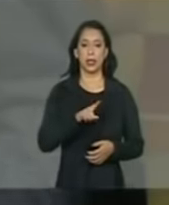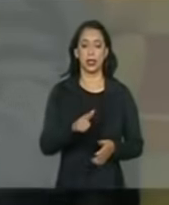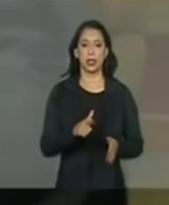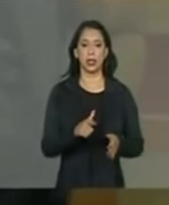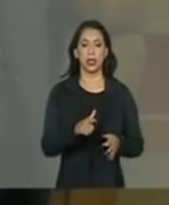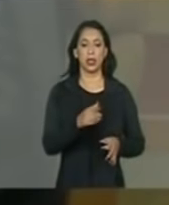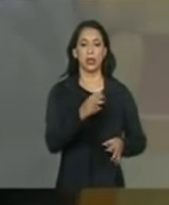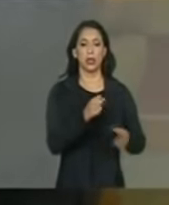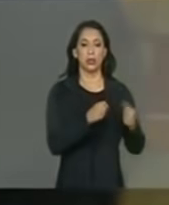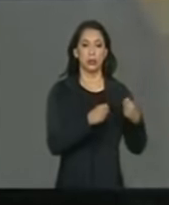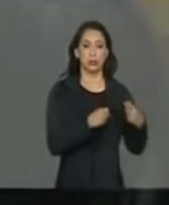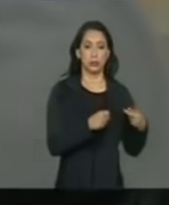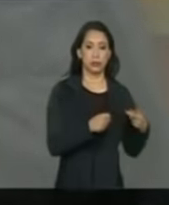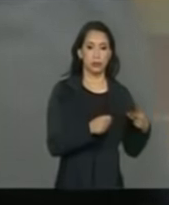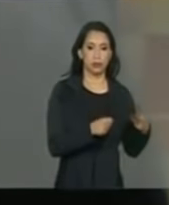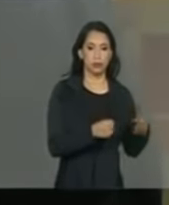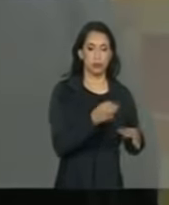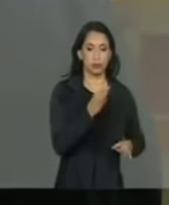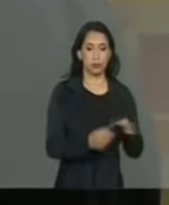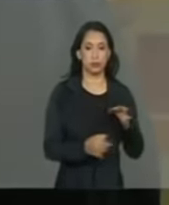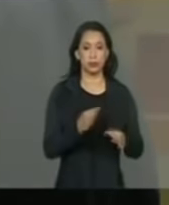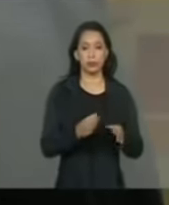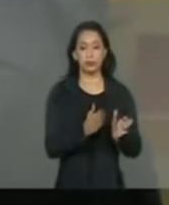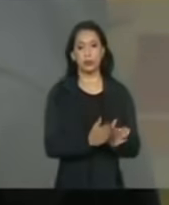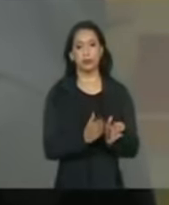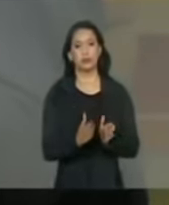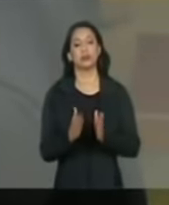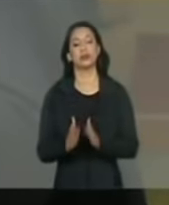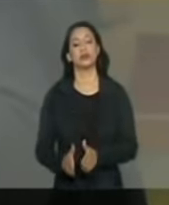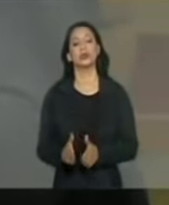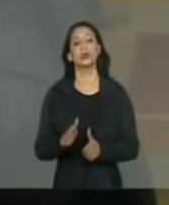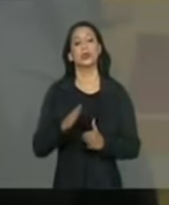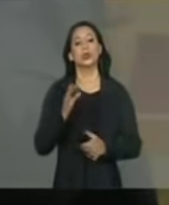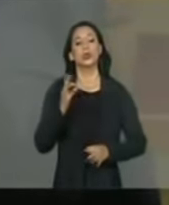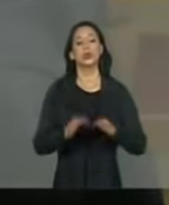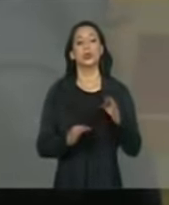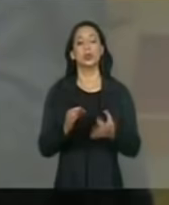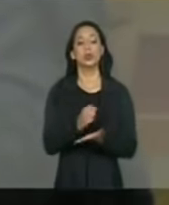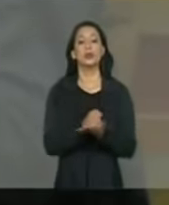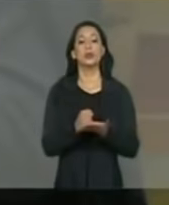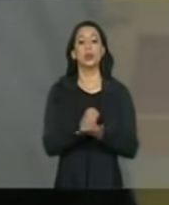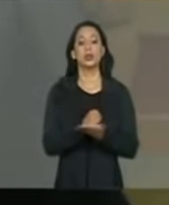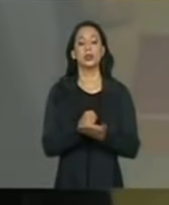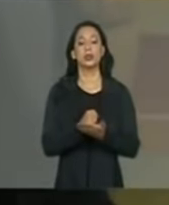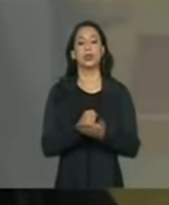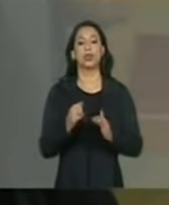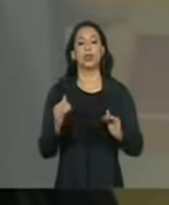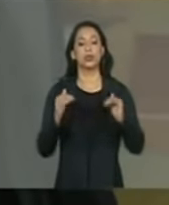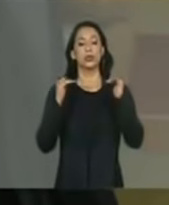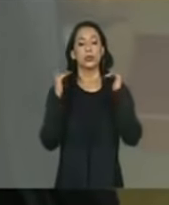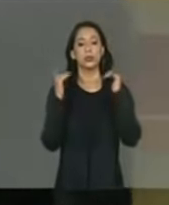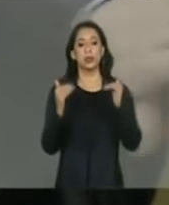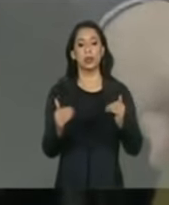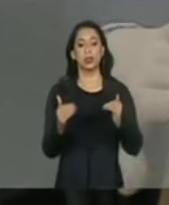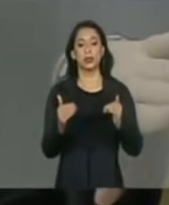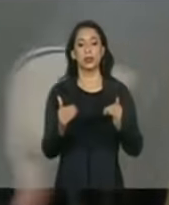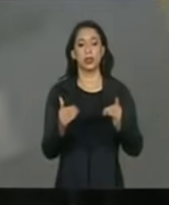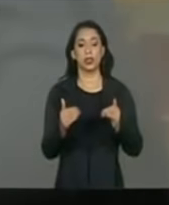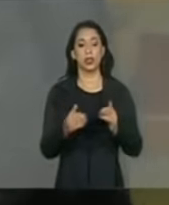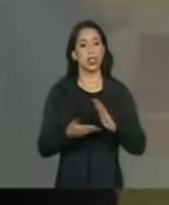julgado imposta pelo júri tendo em vista o princípio constitucional da soberania do veredicto essa foi uma posição